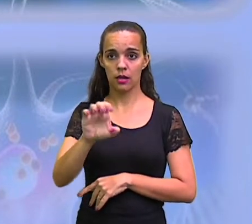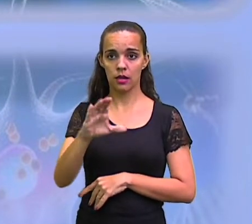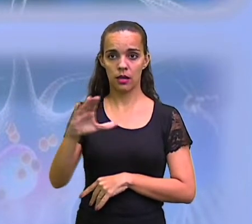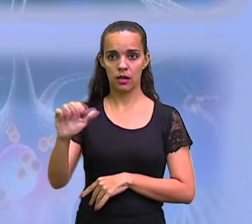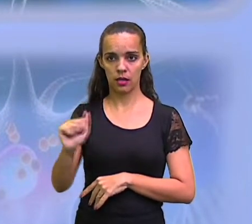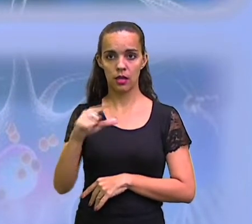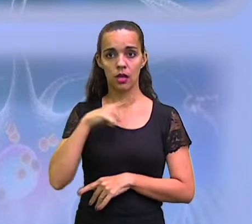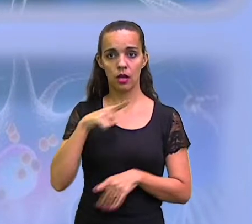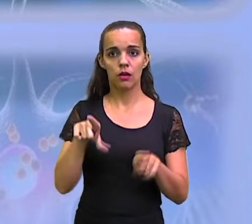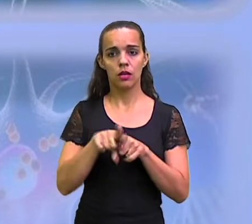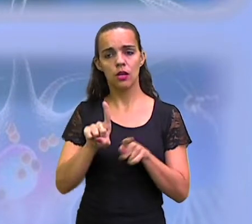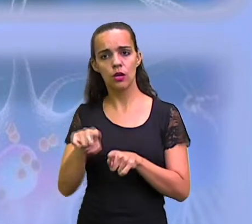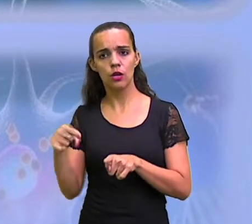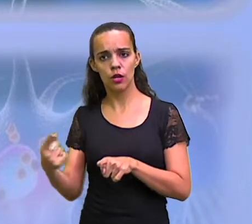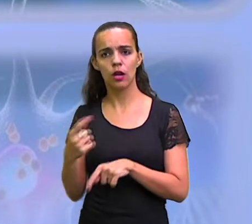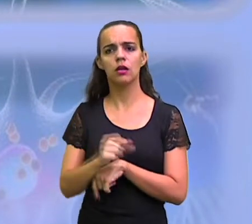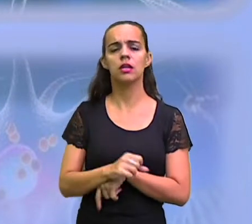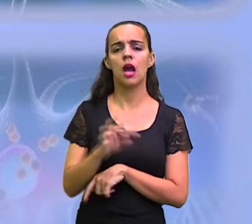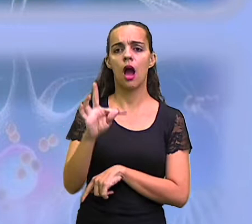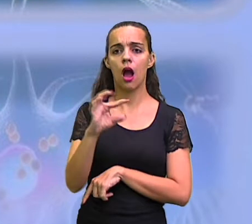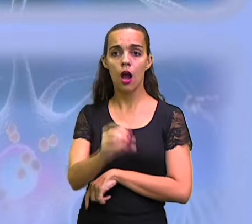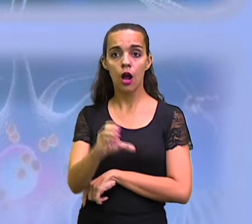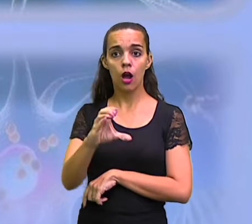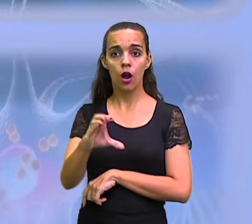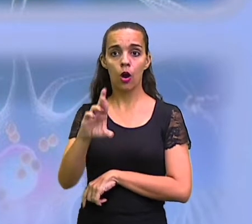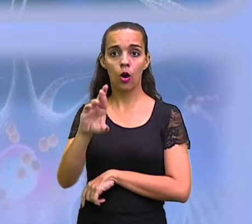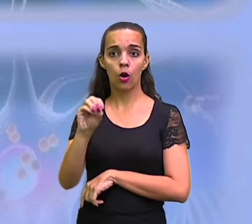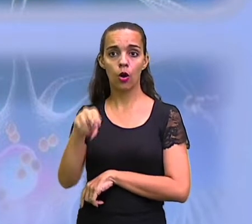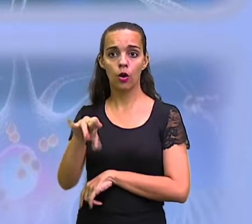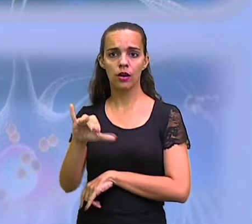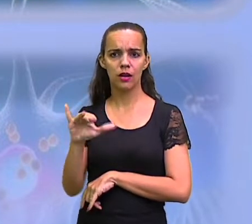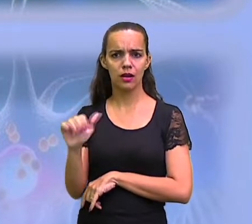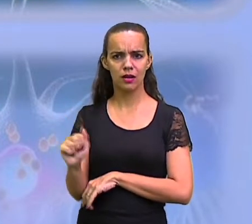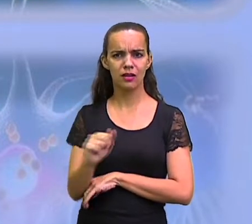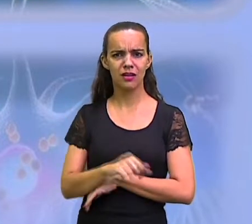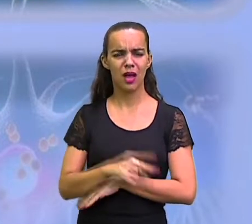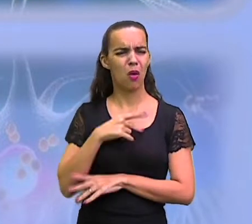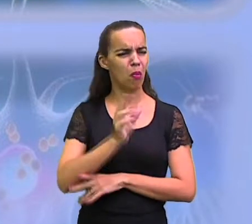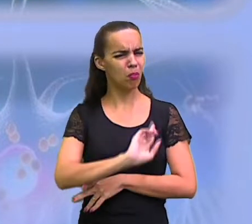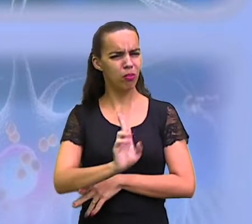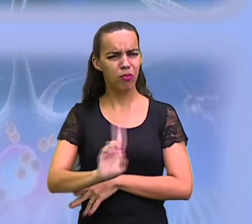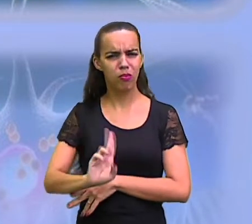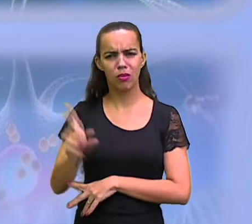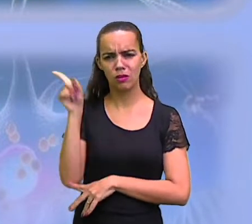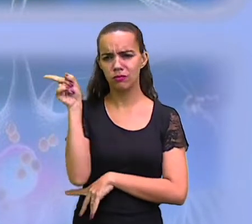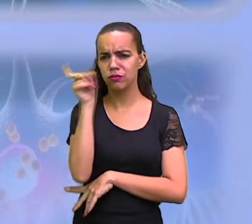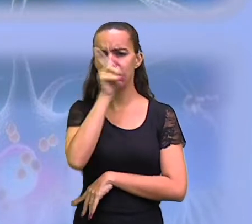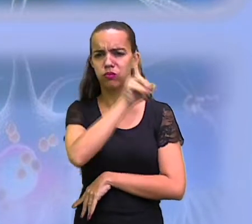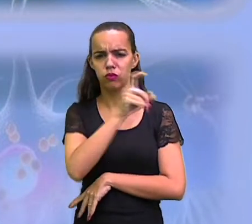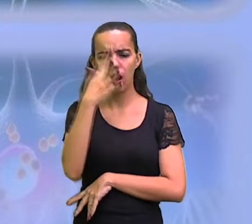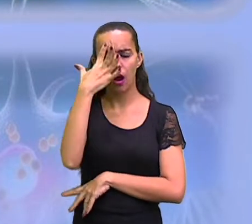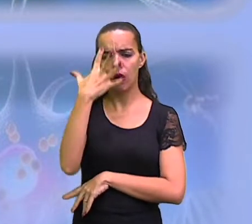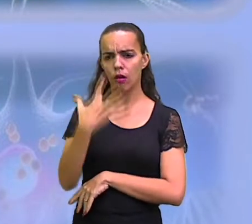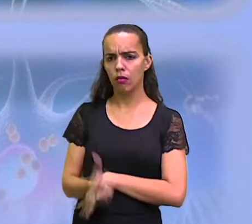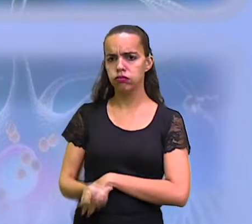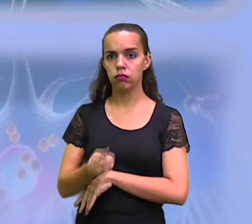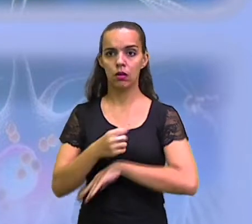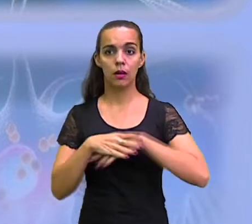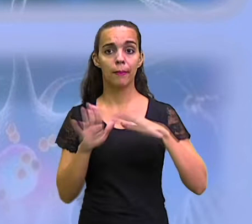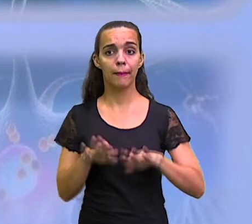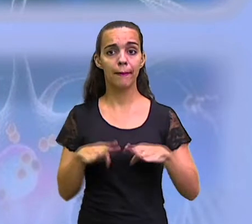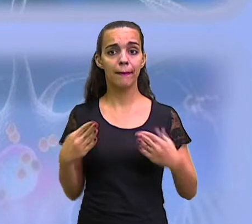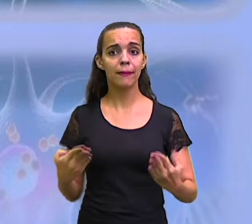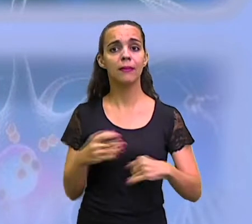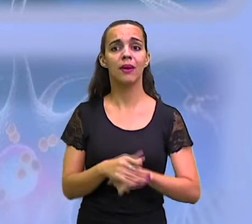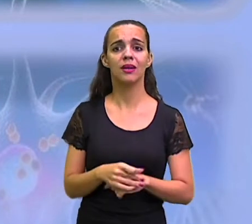cefaleia tensional crônica. Nossa, quanto nome difícil, não é mesmo? Mas nada mais é do